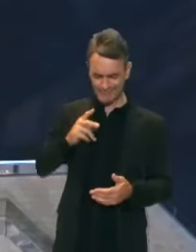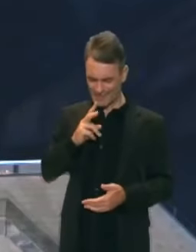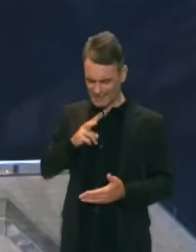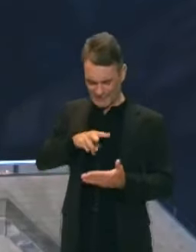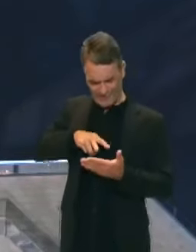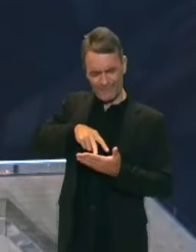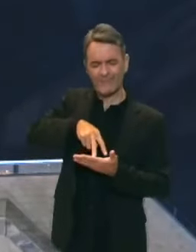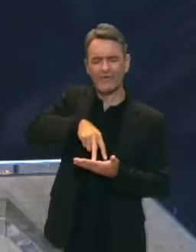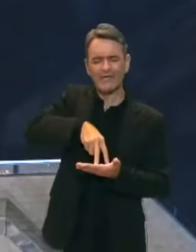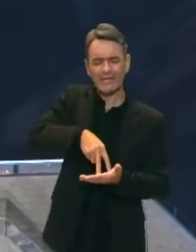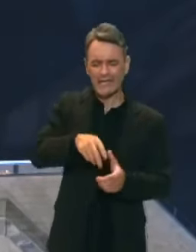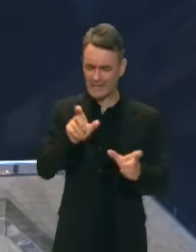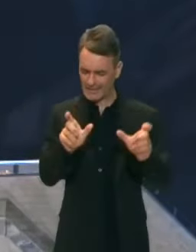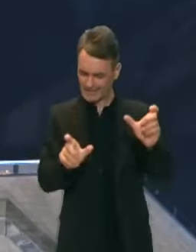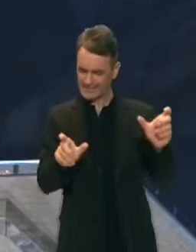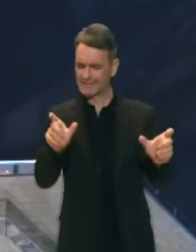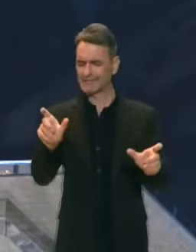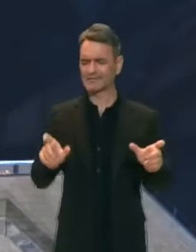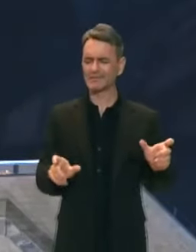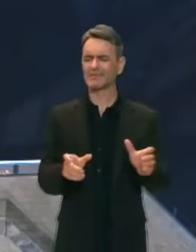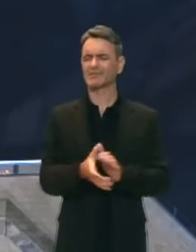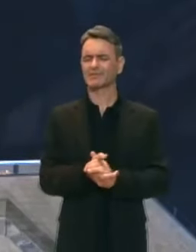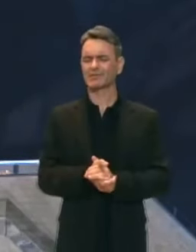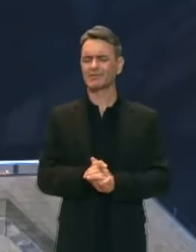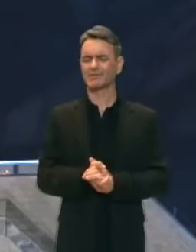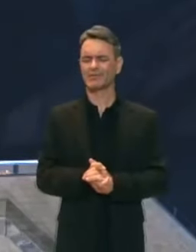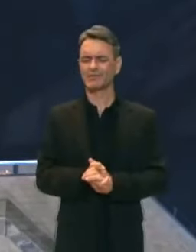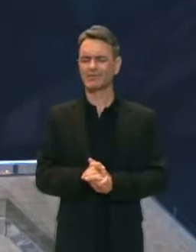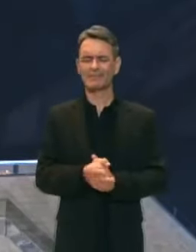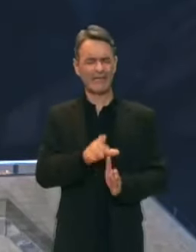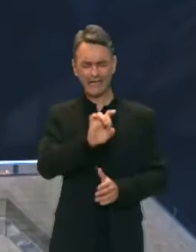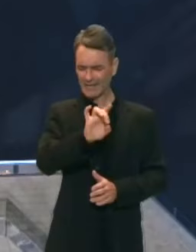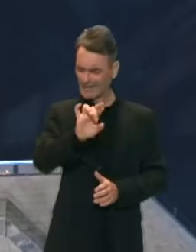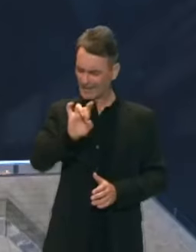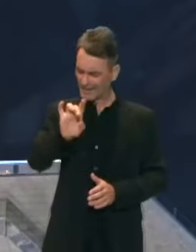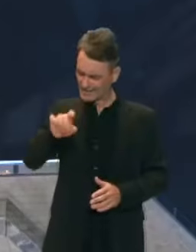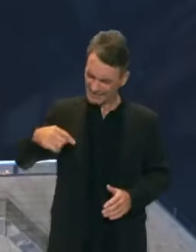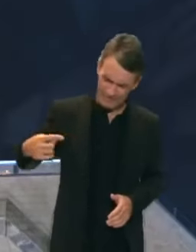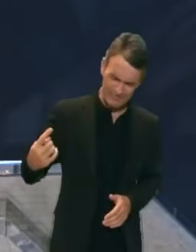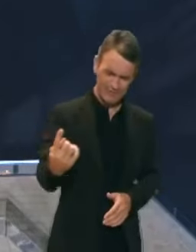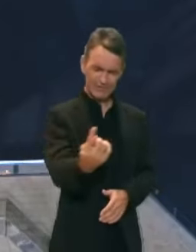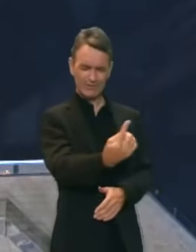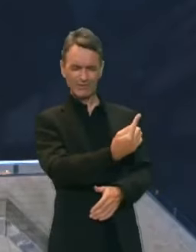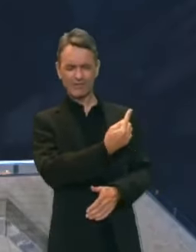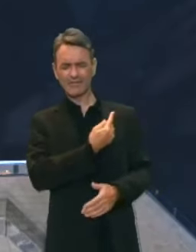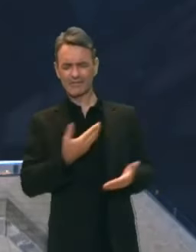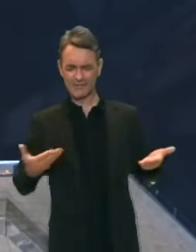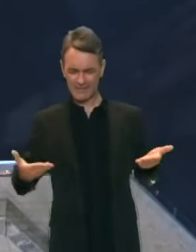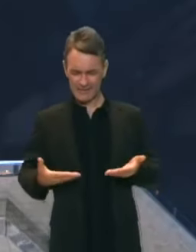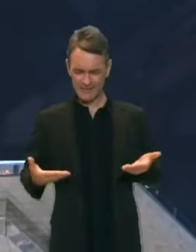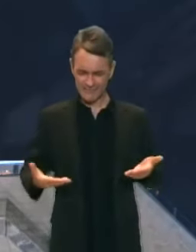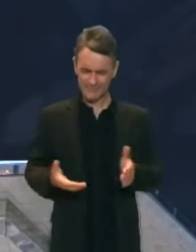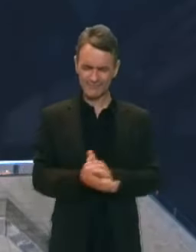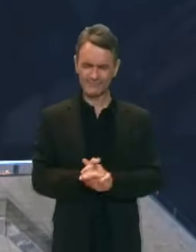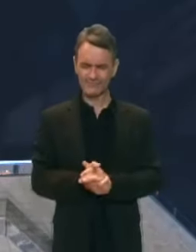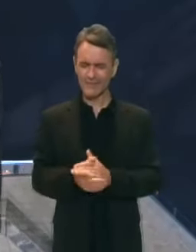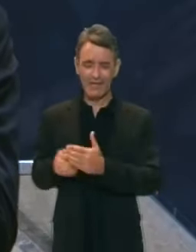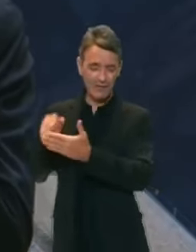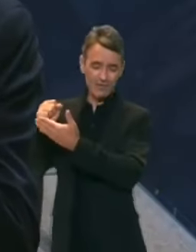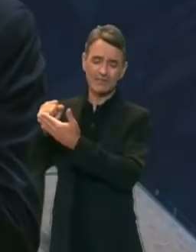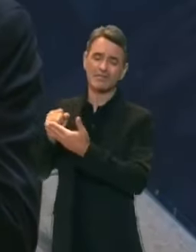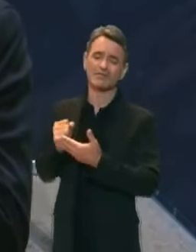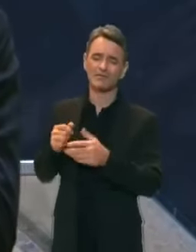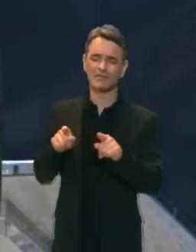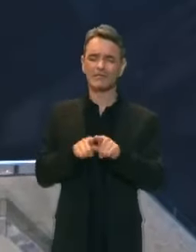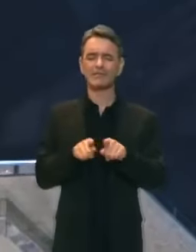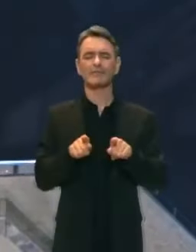fortalece esse meu irmão, essa minha irmã, fortalece cada um de nós aqui. Mas nos ajuda